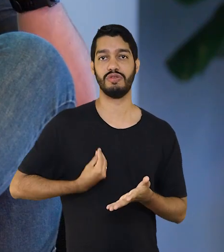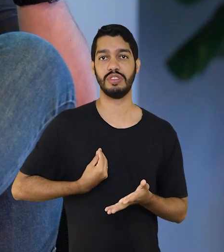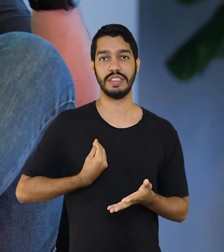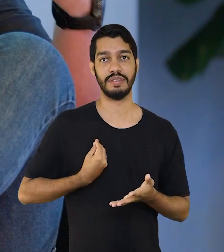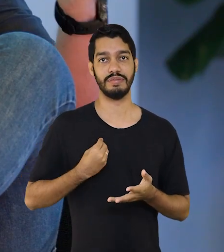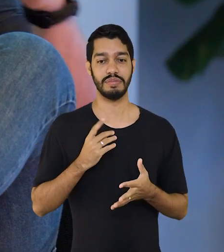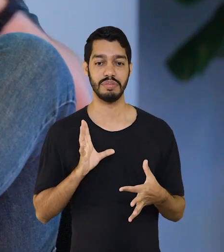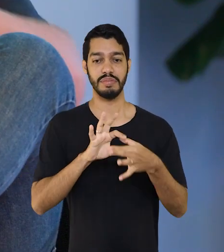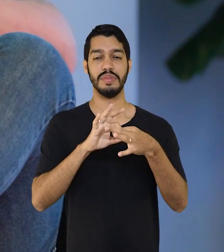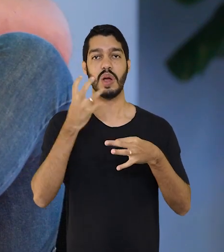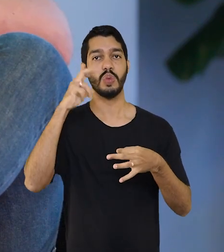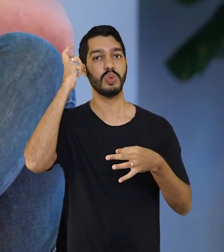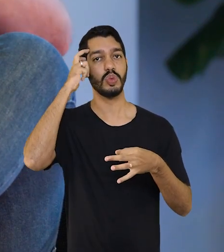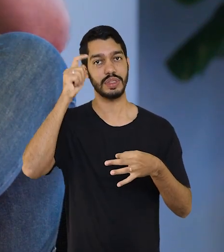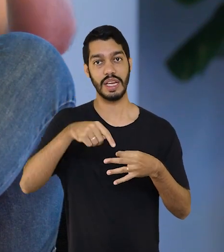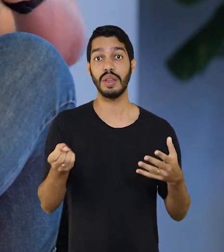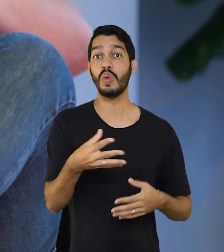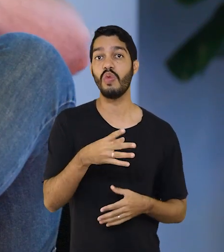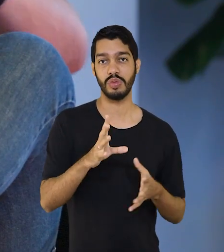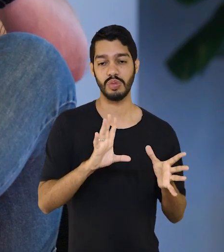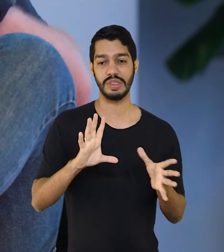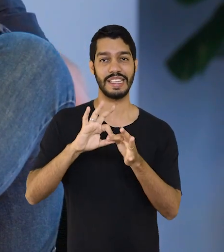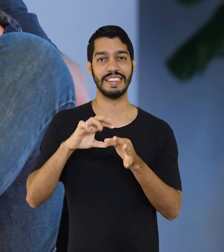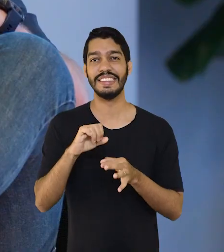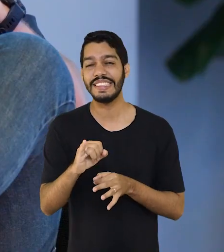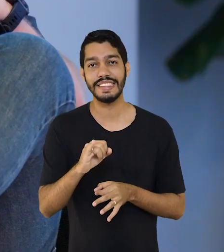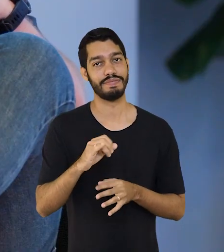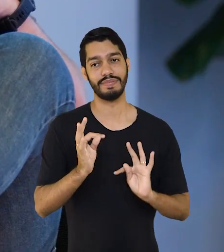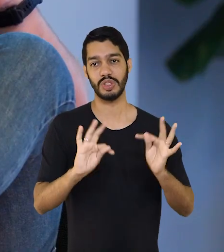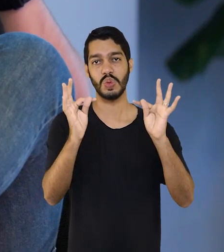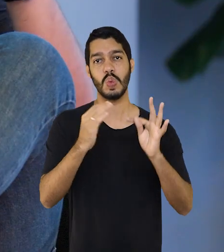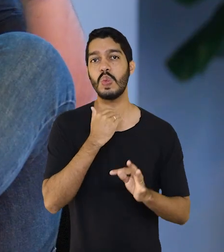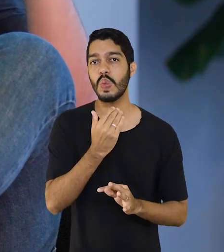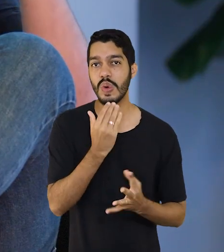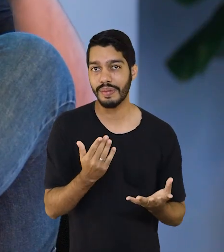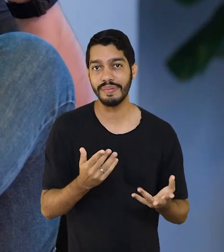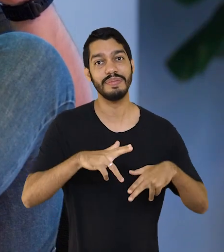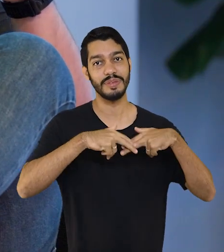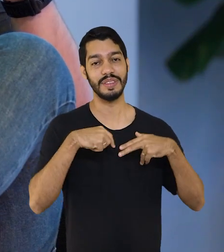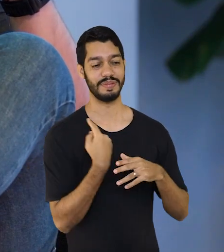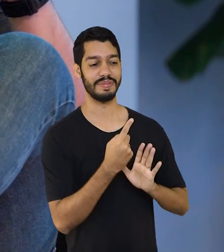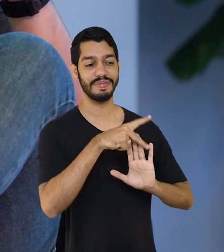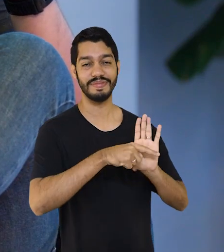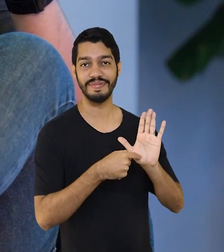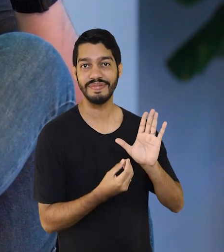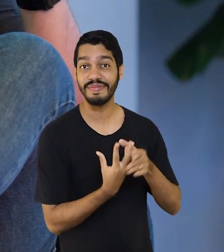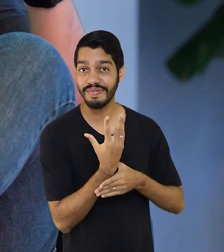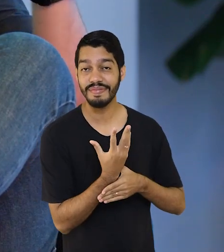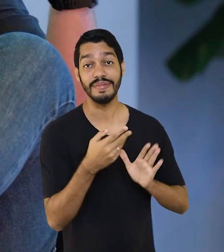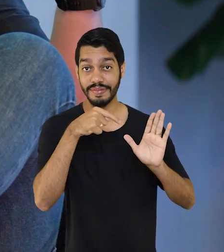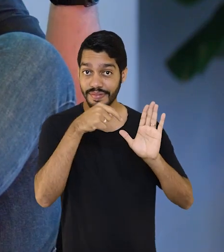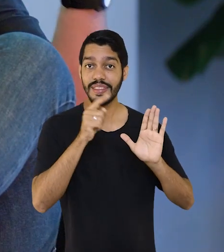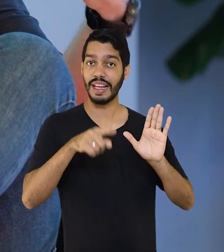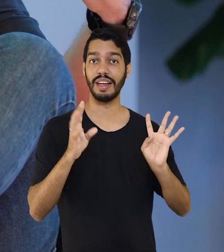relevantes na cultura nesse novo contexto sem a ajuda de tecnologia. E é por isso que a Winning nasceu. A Winning